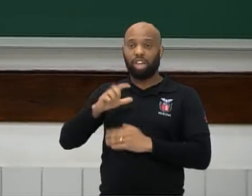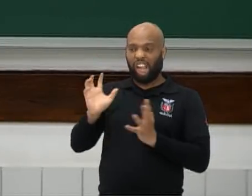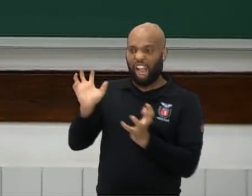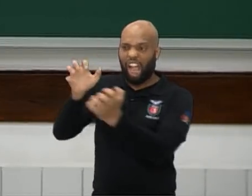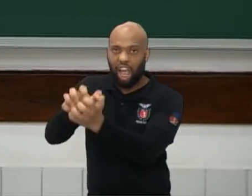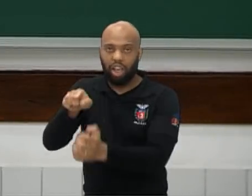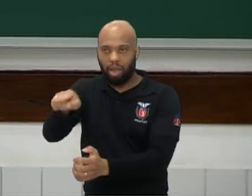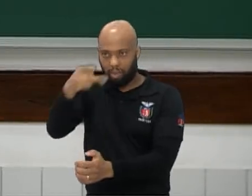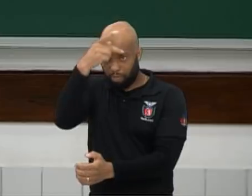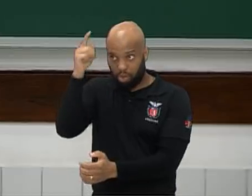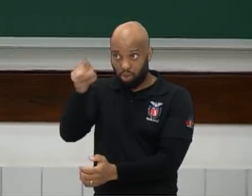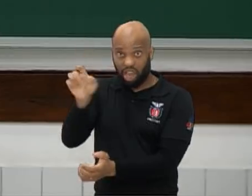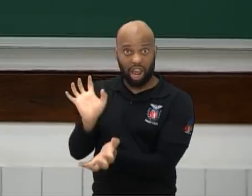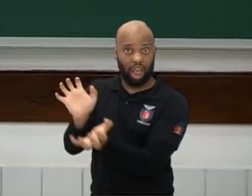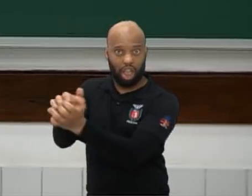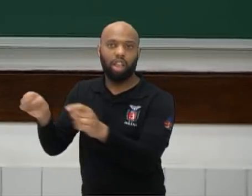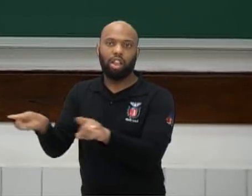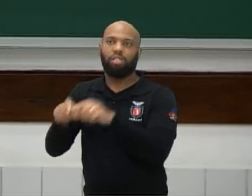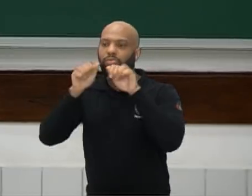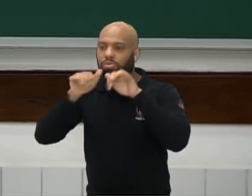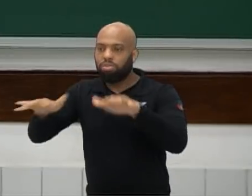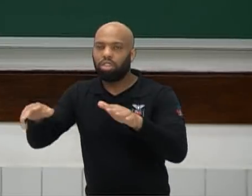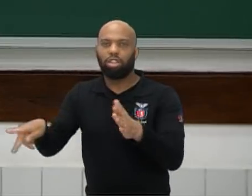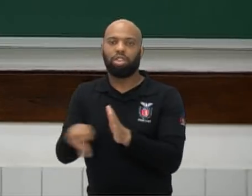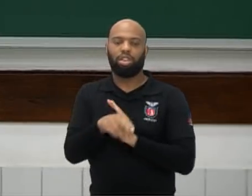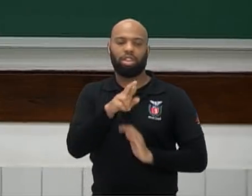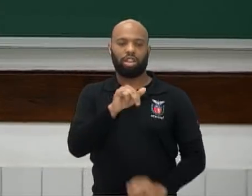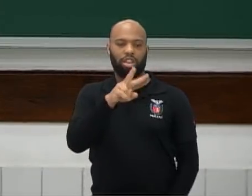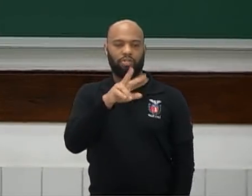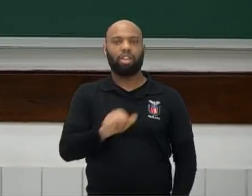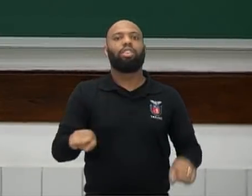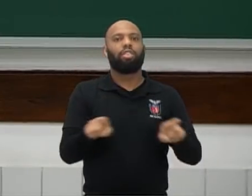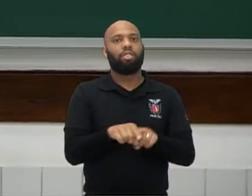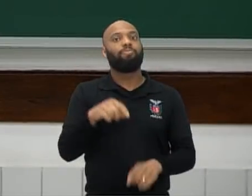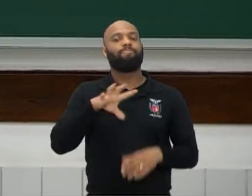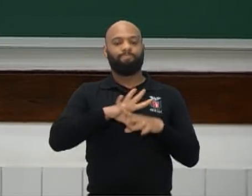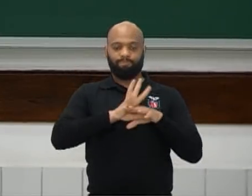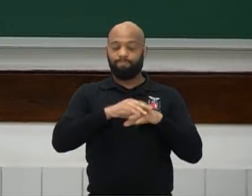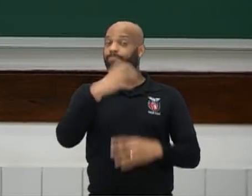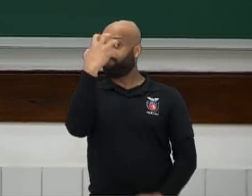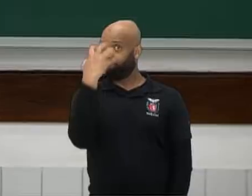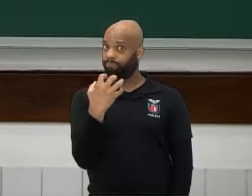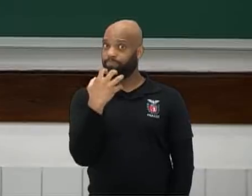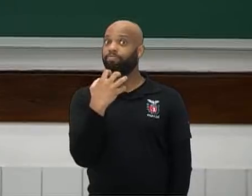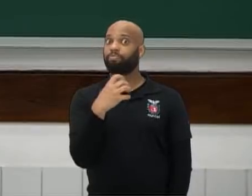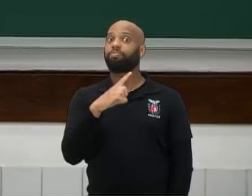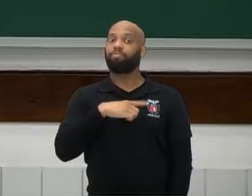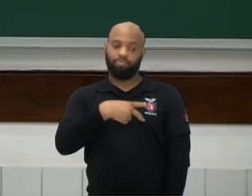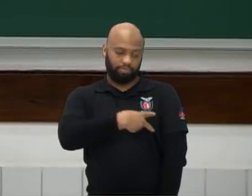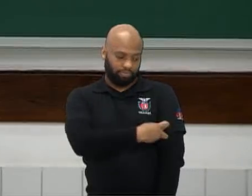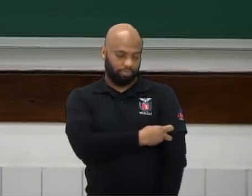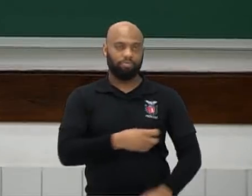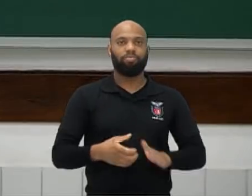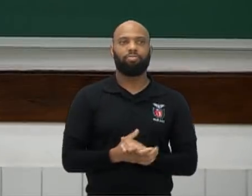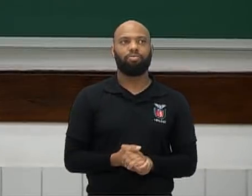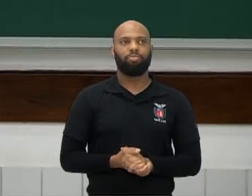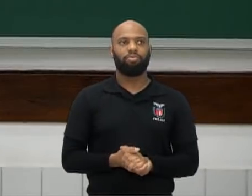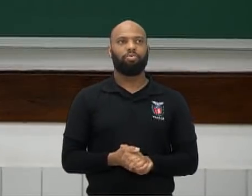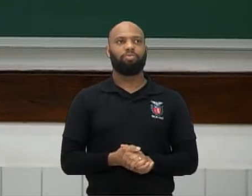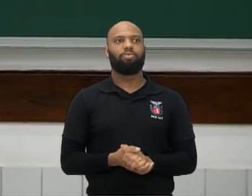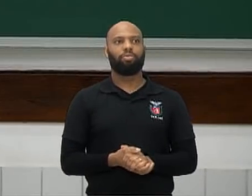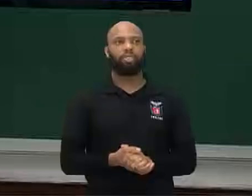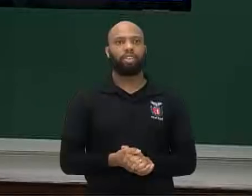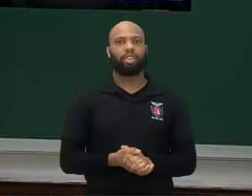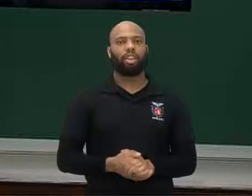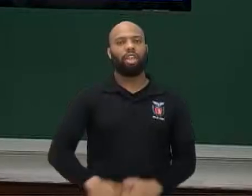morde as pessoas e acaba transmitindo a raiva. É uma doença séria, mas tem vacina.